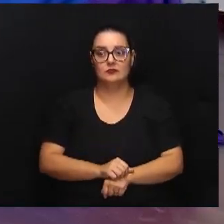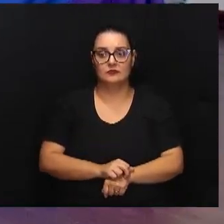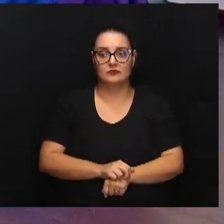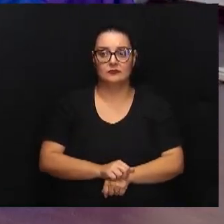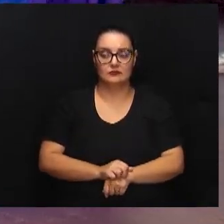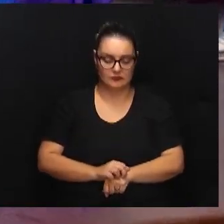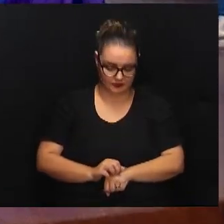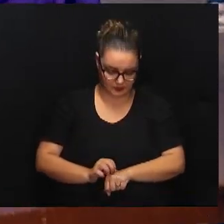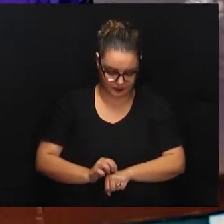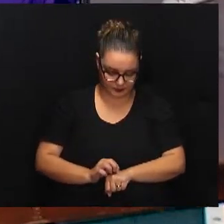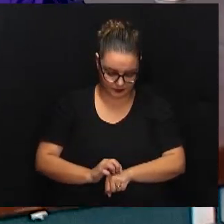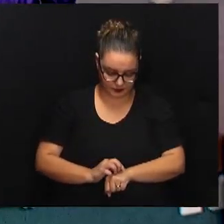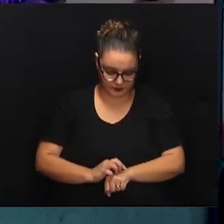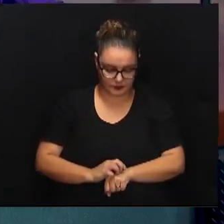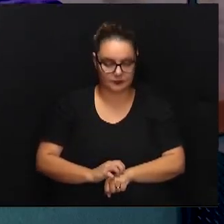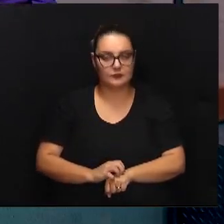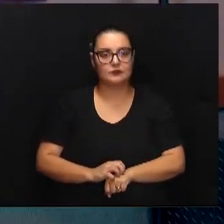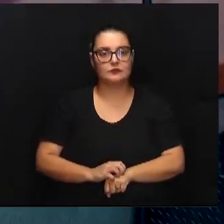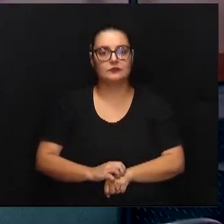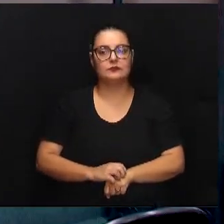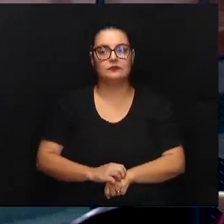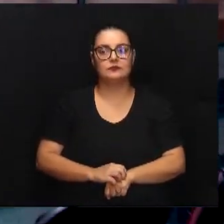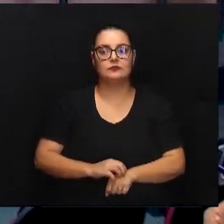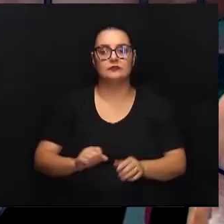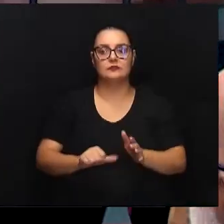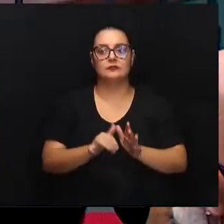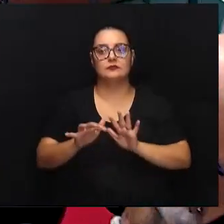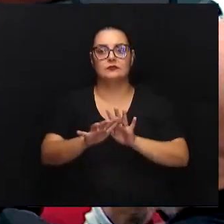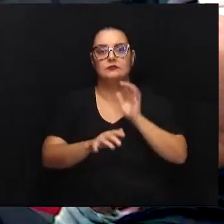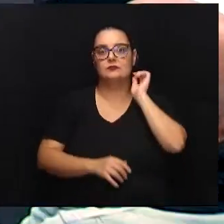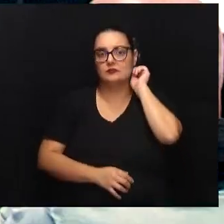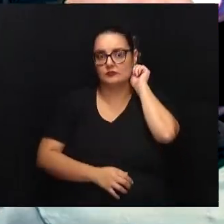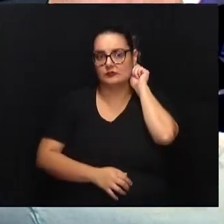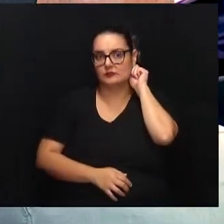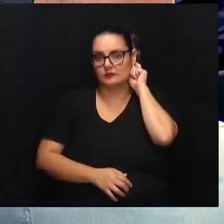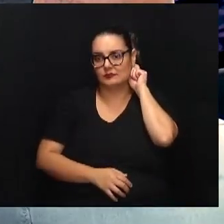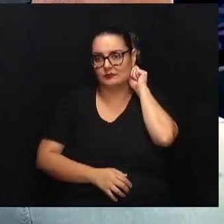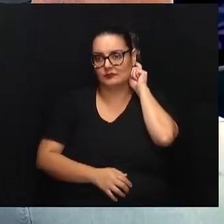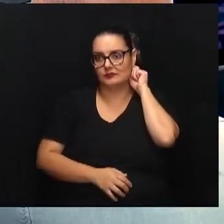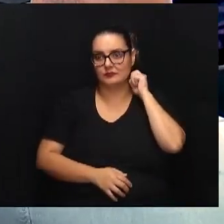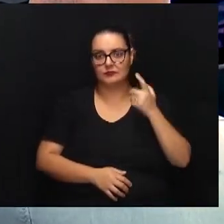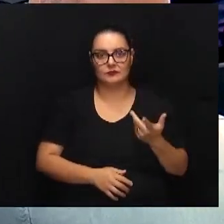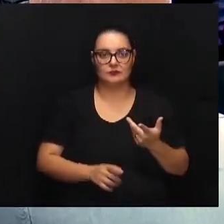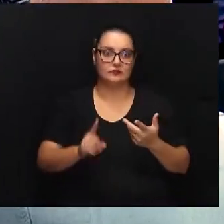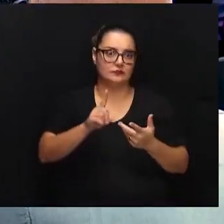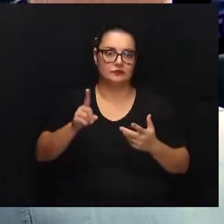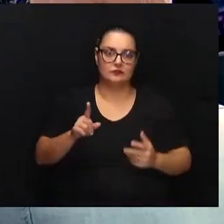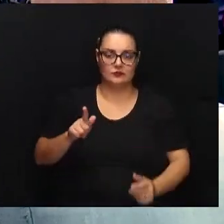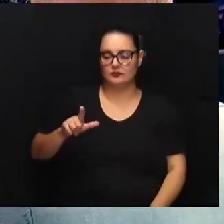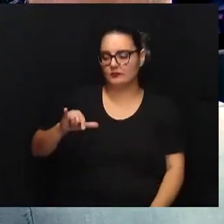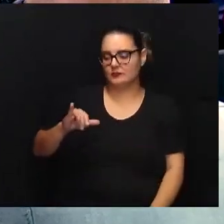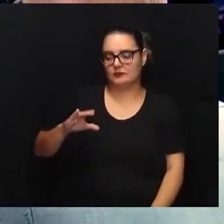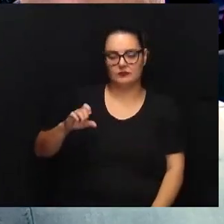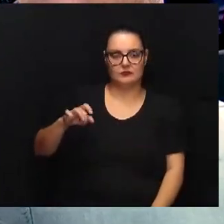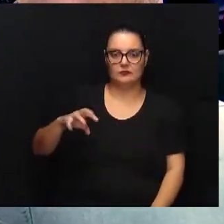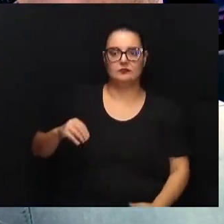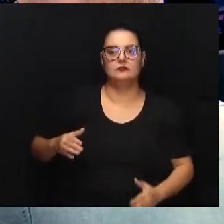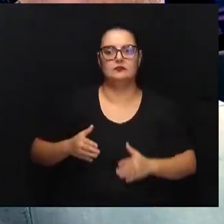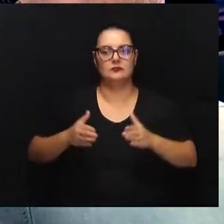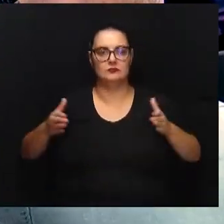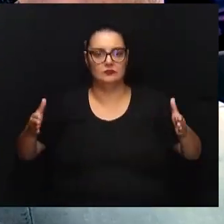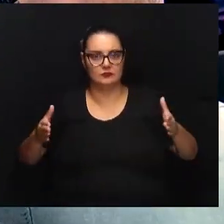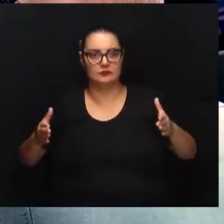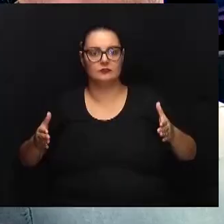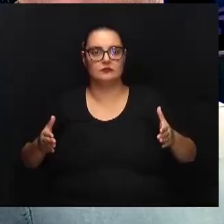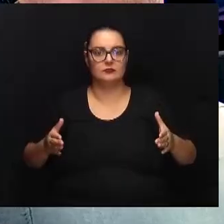seguinte situação, primeira parada, quantas pessoas vêm? Então, tu não vai começar essa parada na